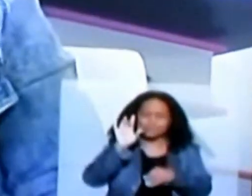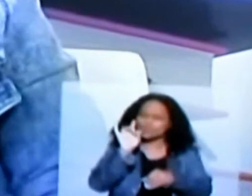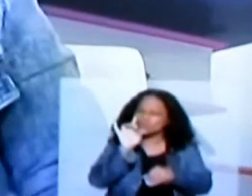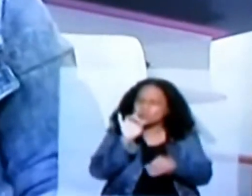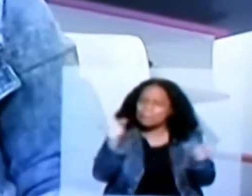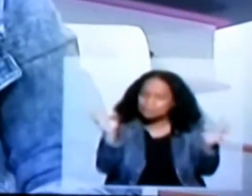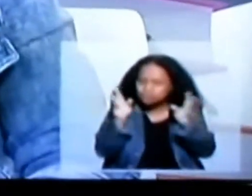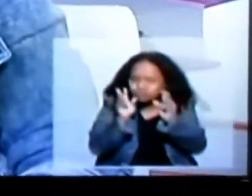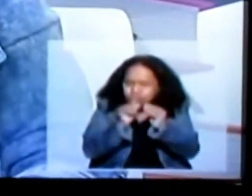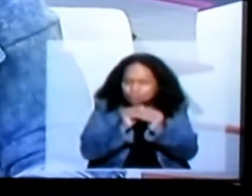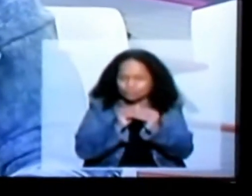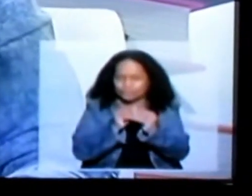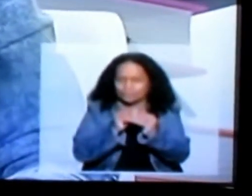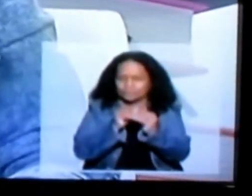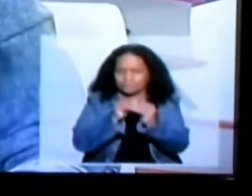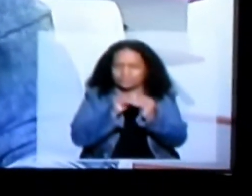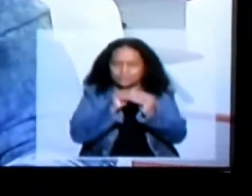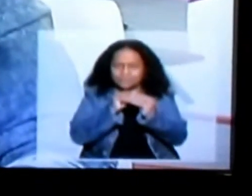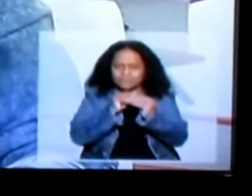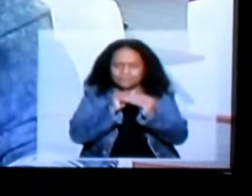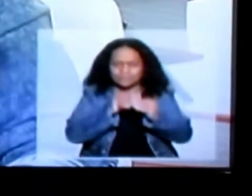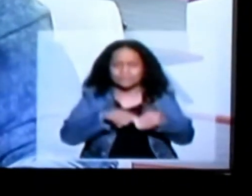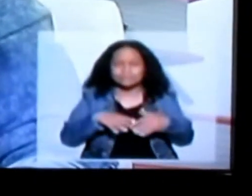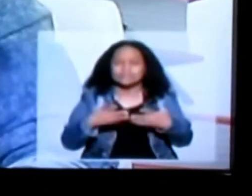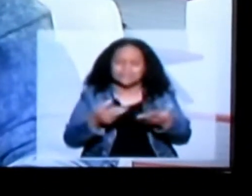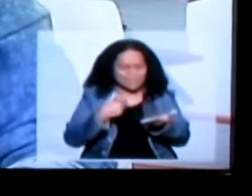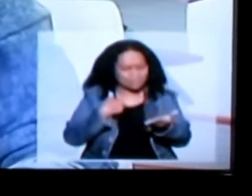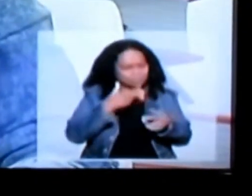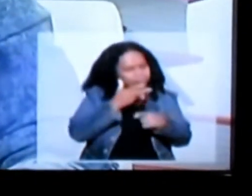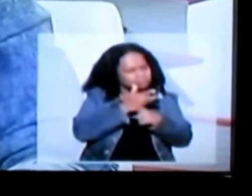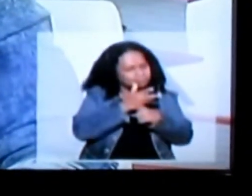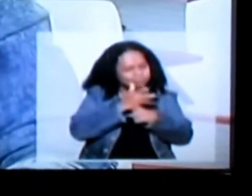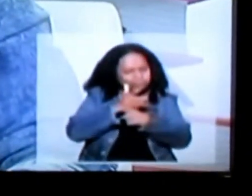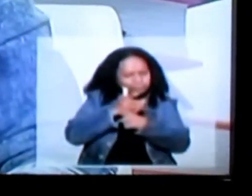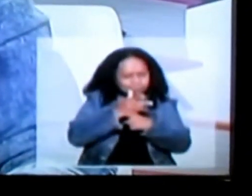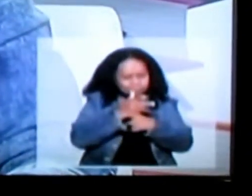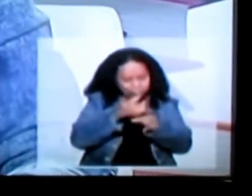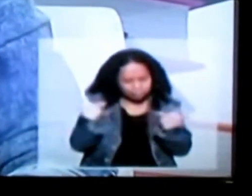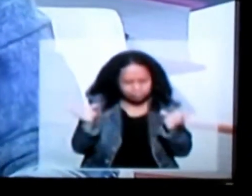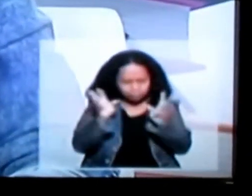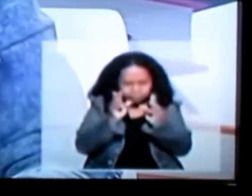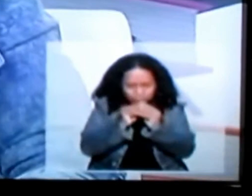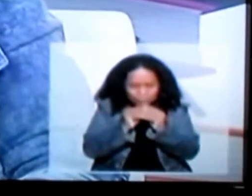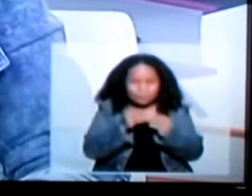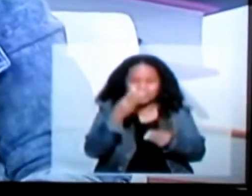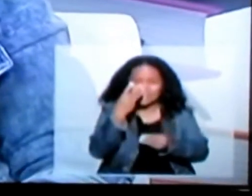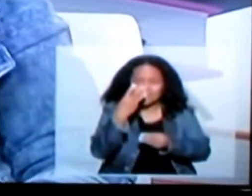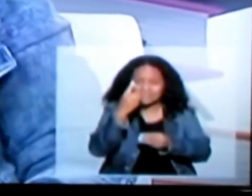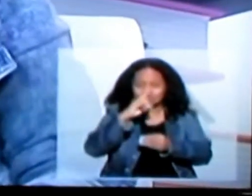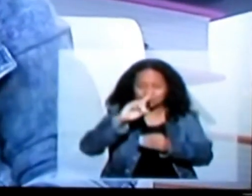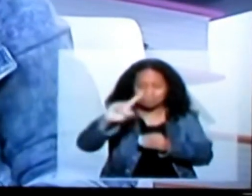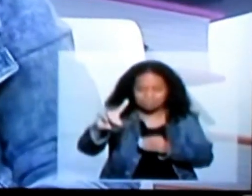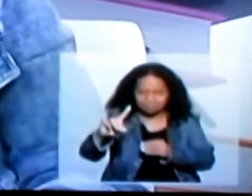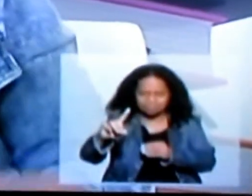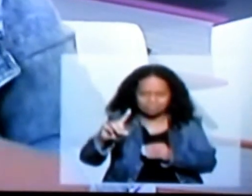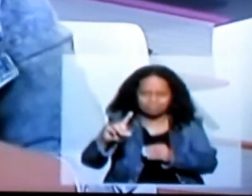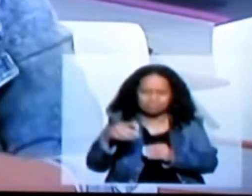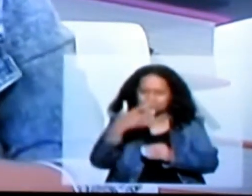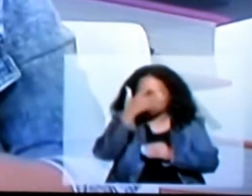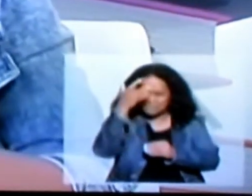canal só pra resenha. E eu comecei a gravar muitas resenhas. Era resenha, acho que 3 resenhas durante a semana.